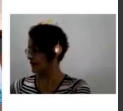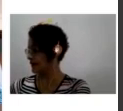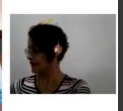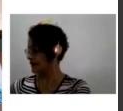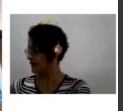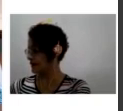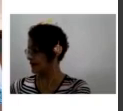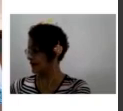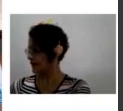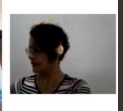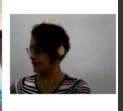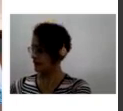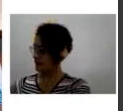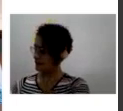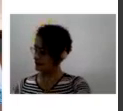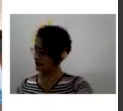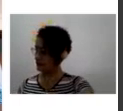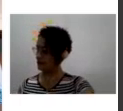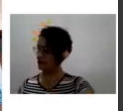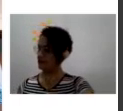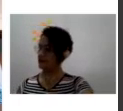que foram engendrados mesmo